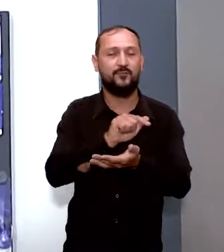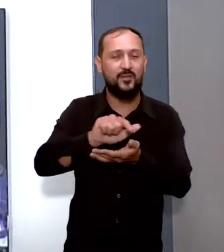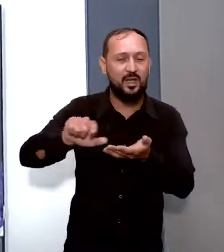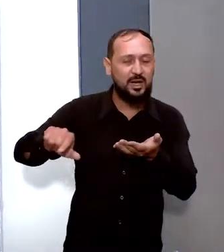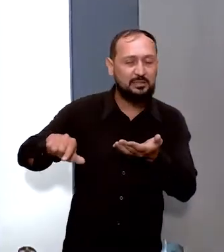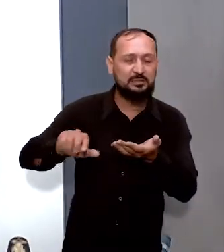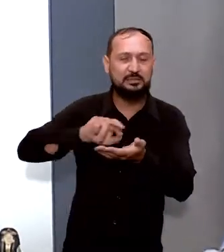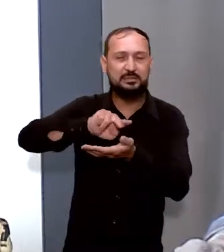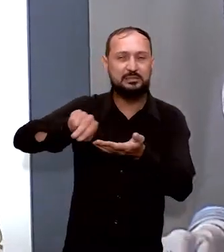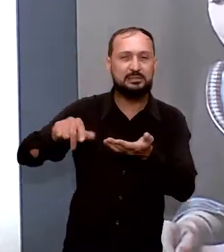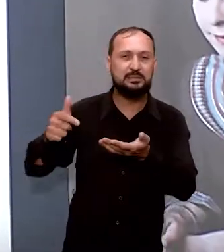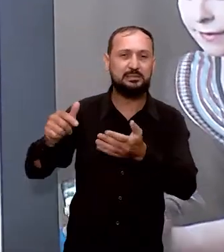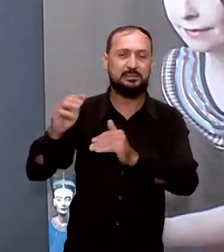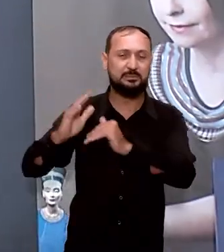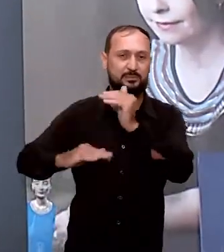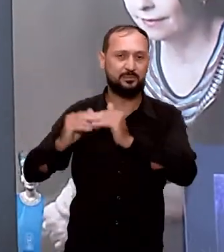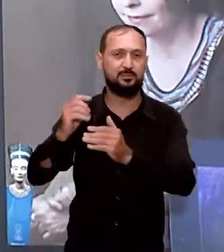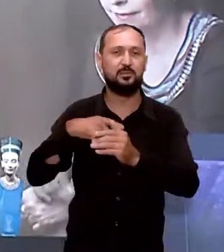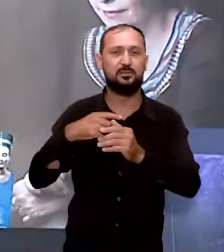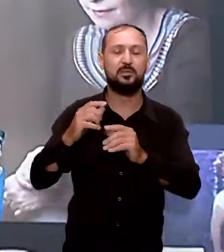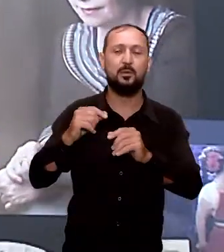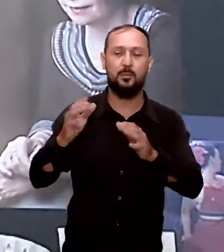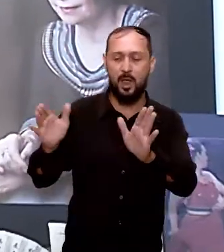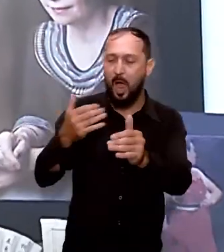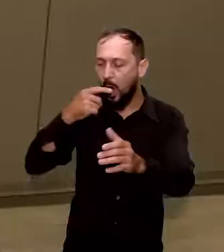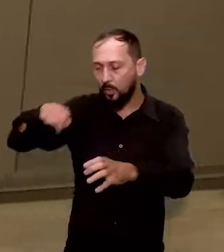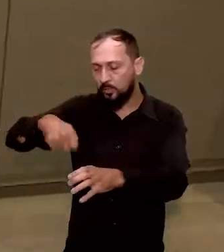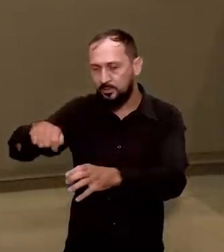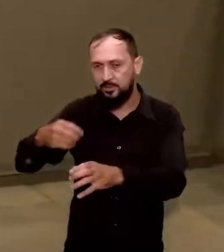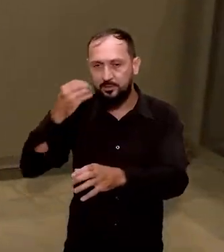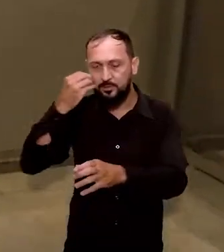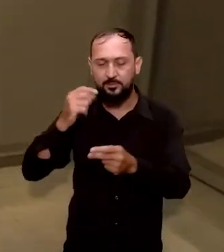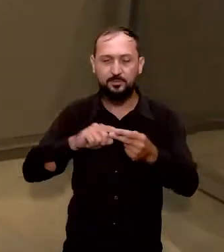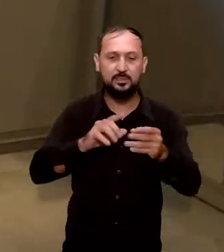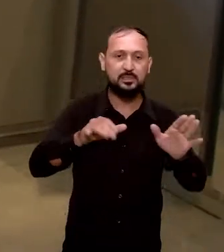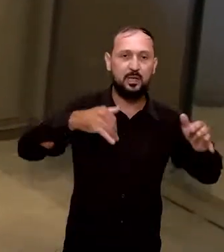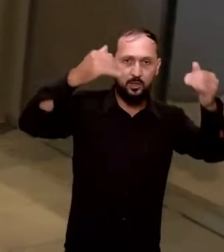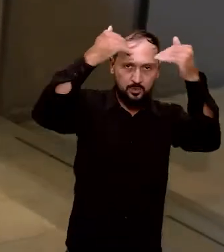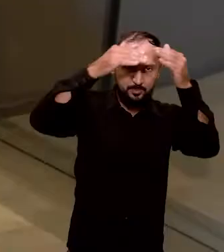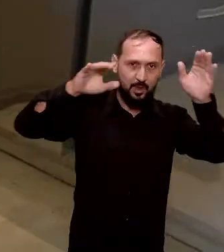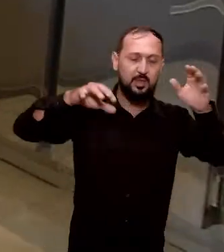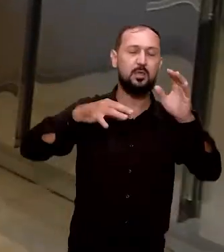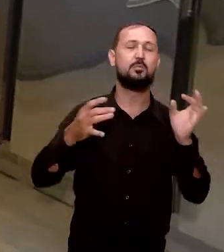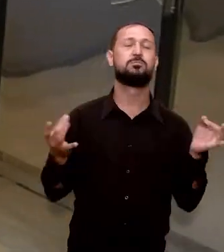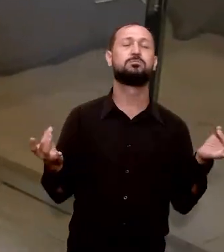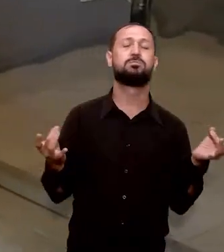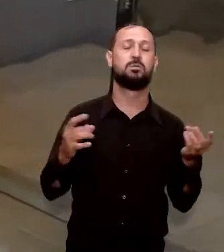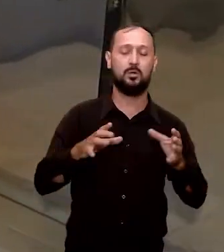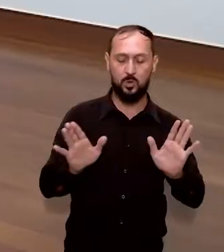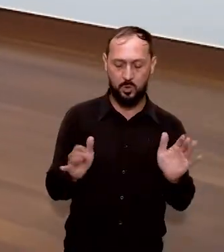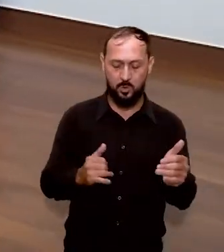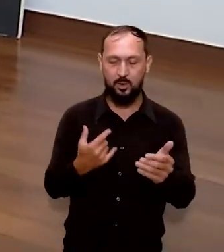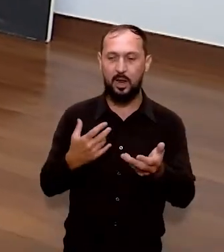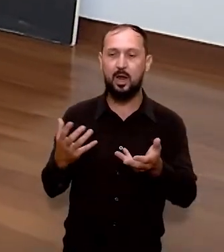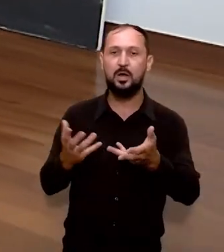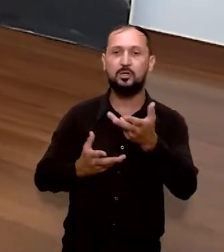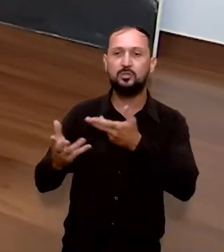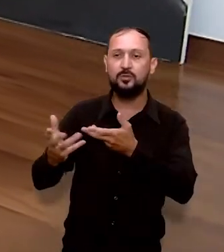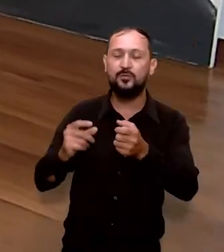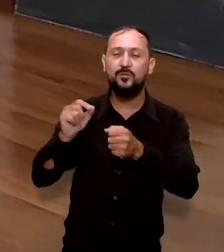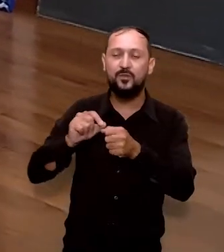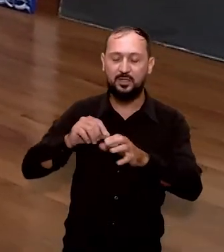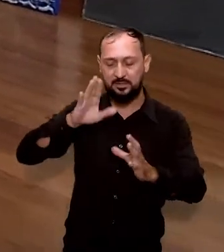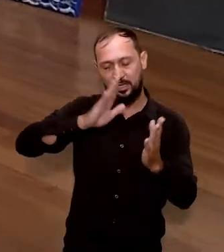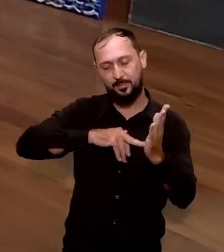são desenvolvidos trabalhos com outros artistas. Possui cozinha experimental, sala de balé e yoga